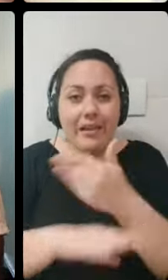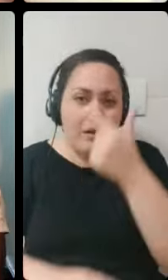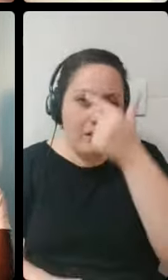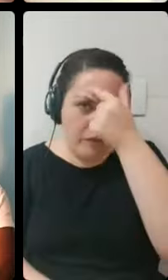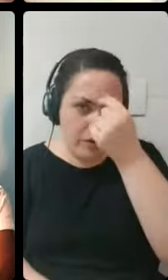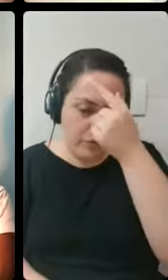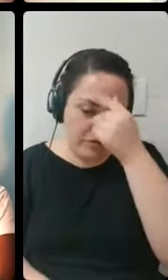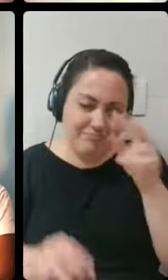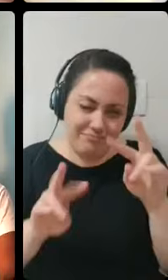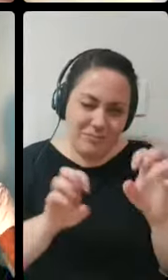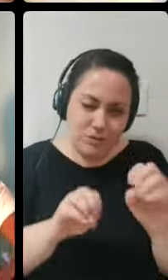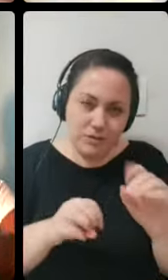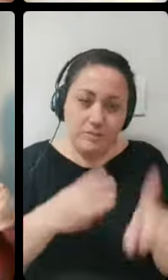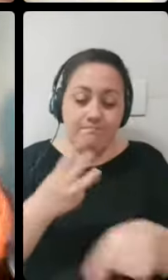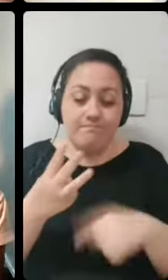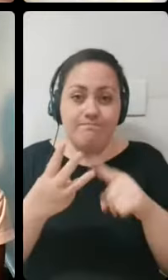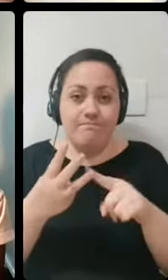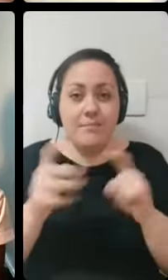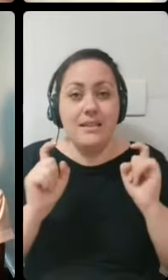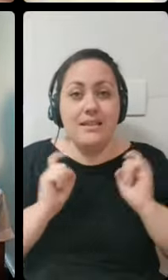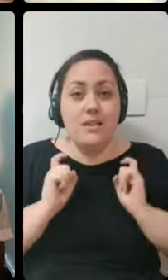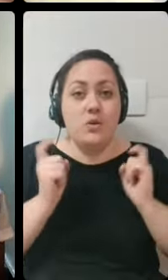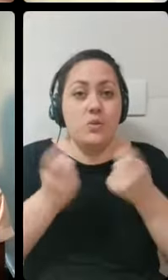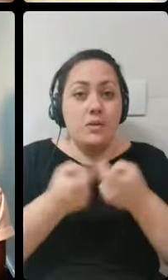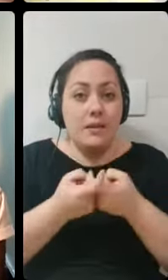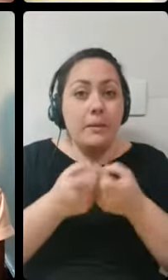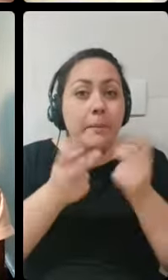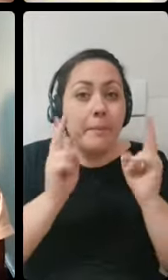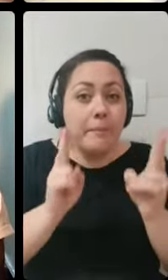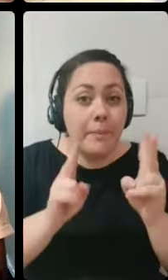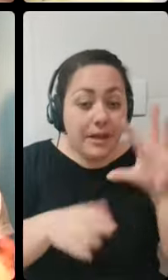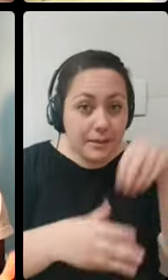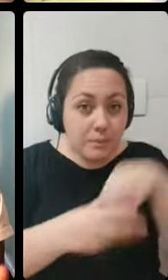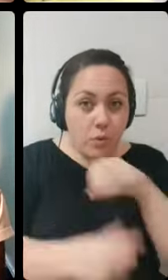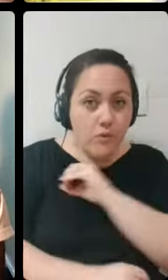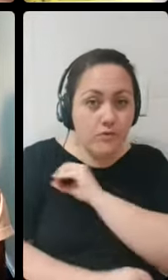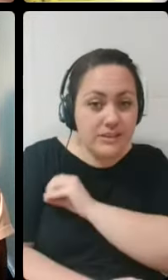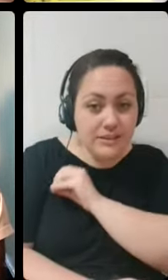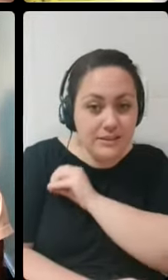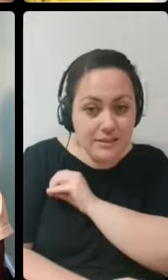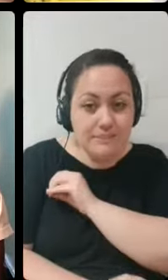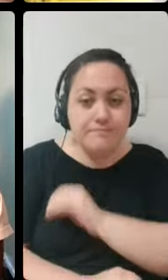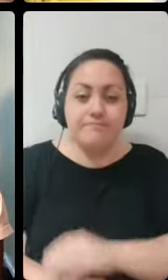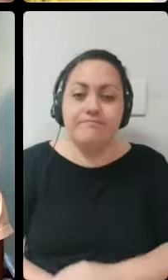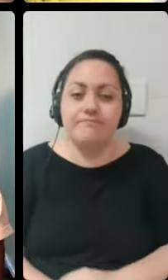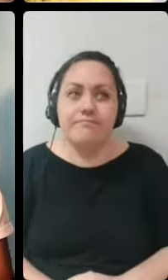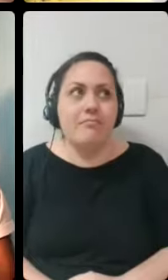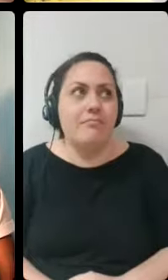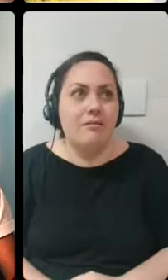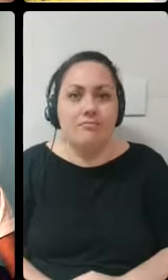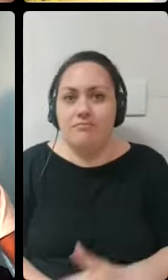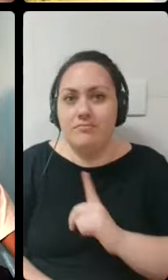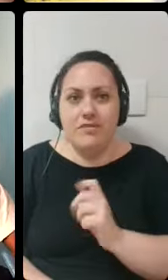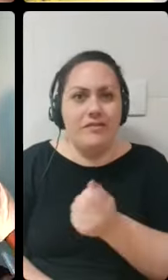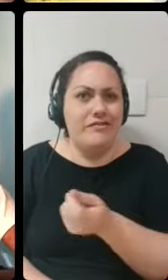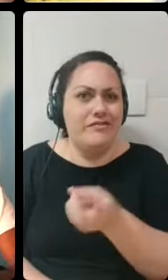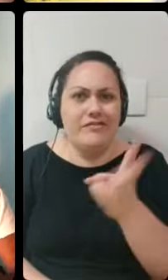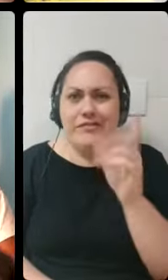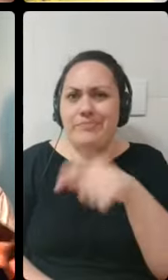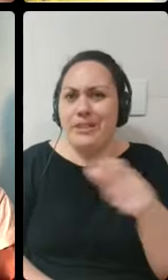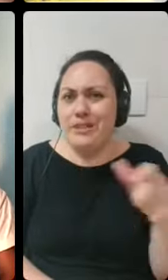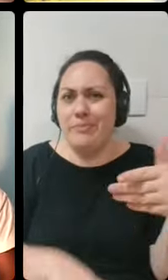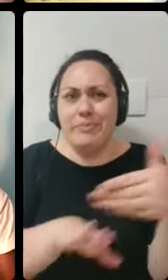também de sexualidade, na mesma oficina, né? E aí essa oficina tem muitos públicos, a gente